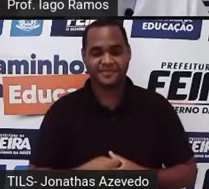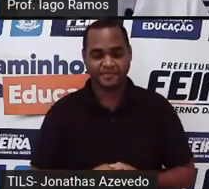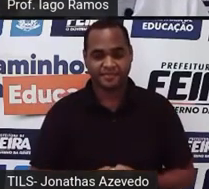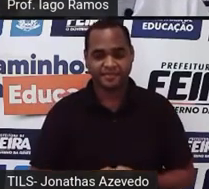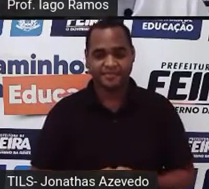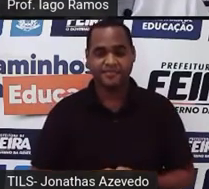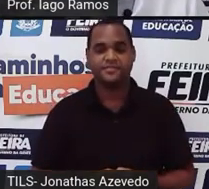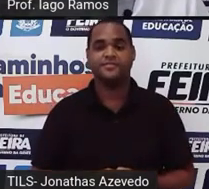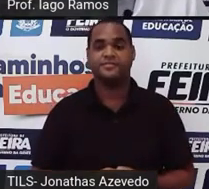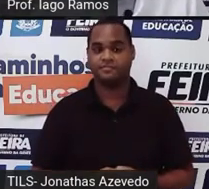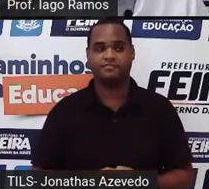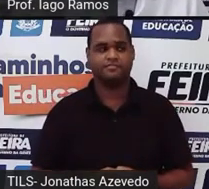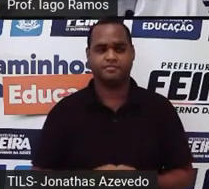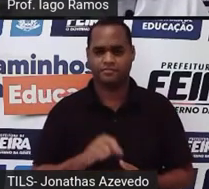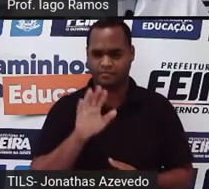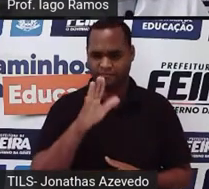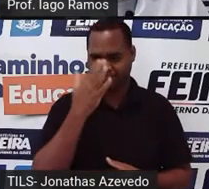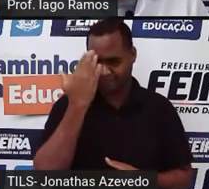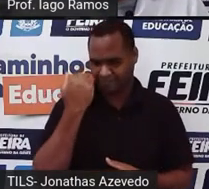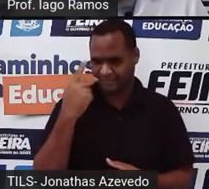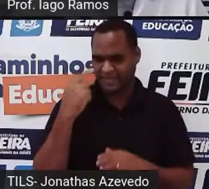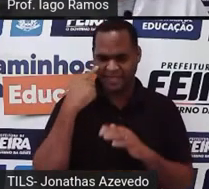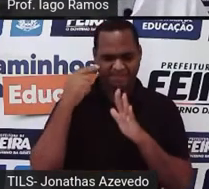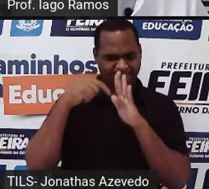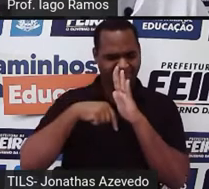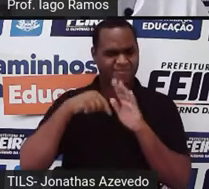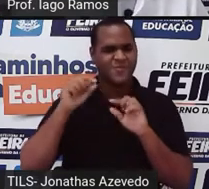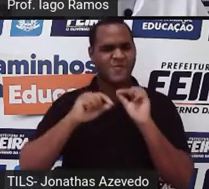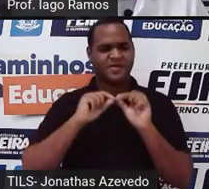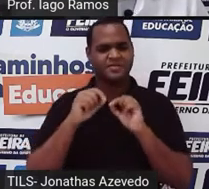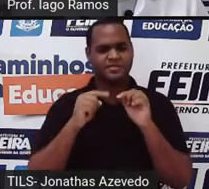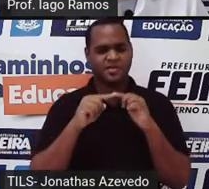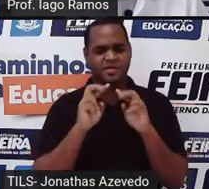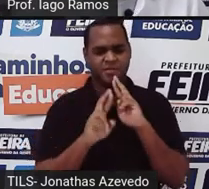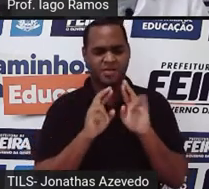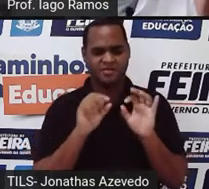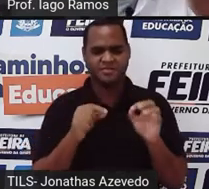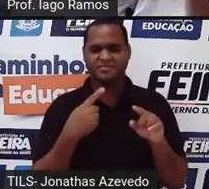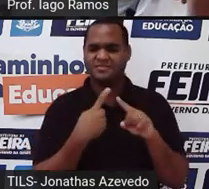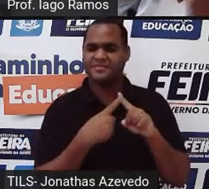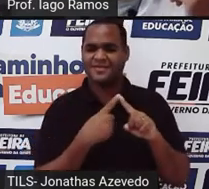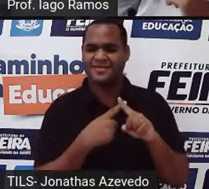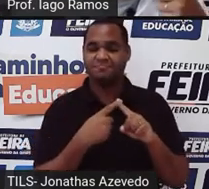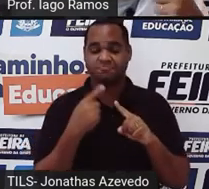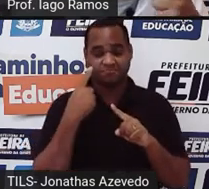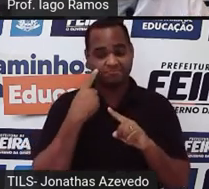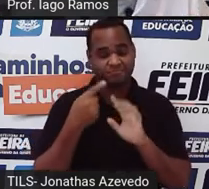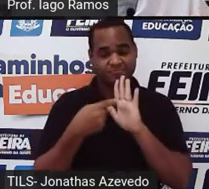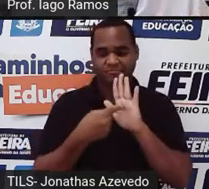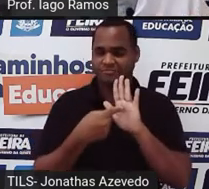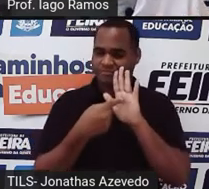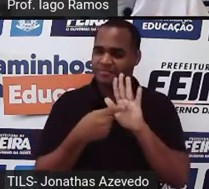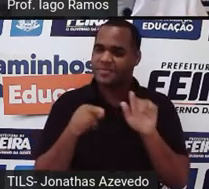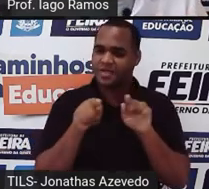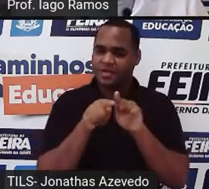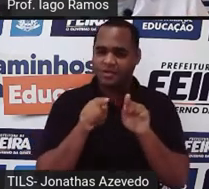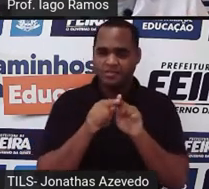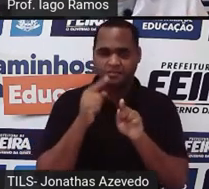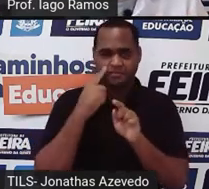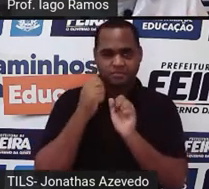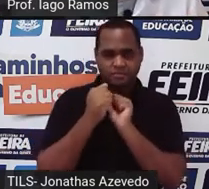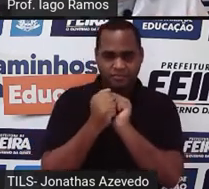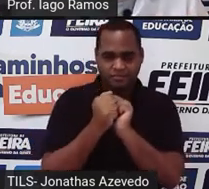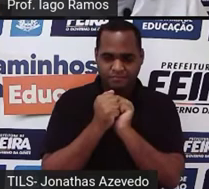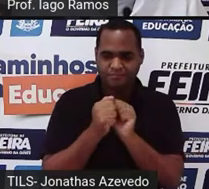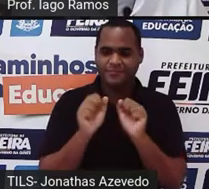3.375 avos. Mas eu sei que você deve estar se perguntando por que que o resultado é esse. Então, vem aqui porque a gente vai conferir isso